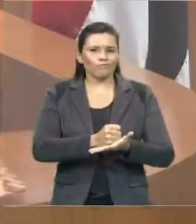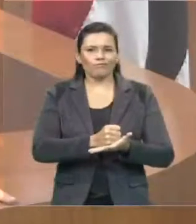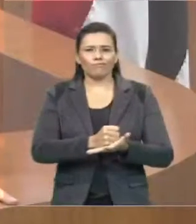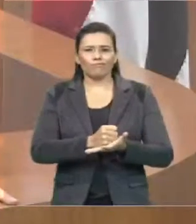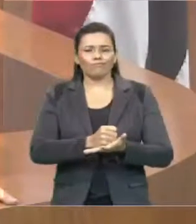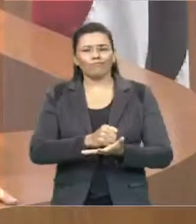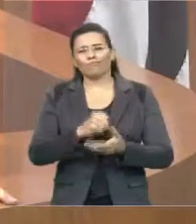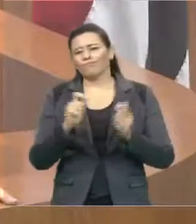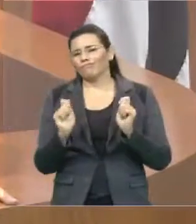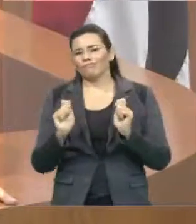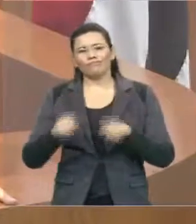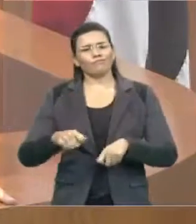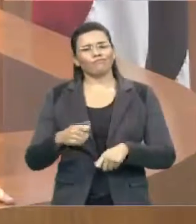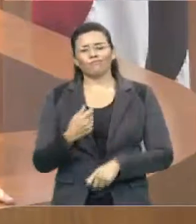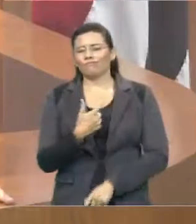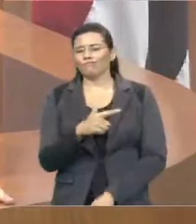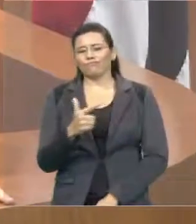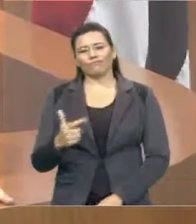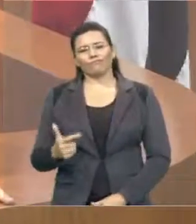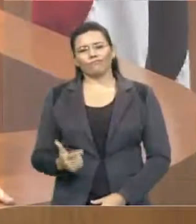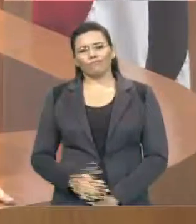é vergonhosa.